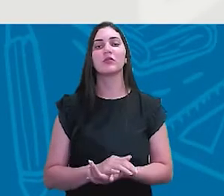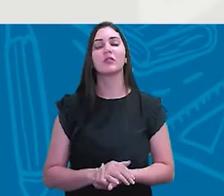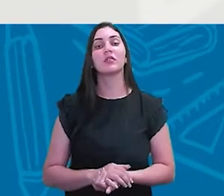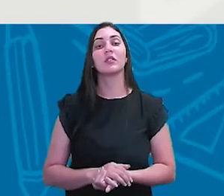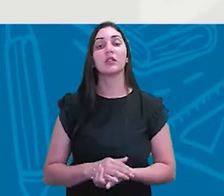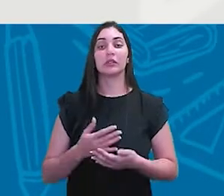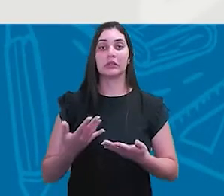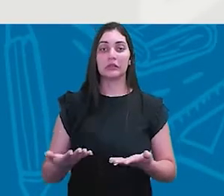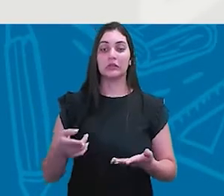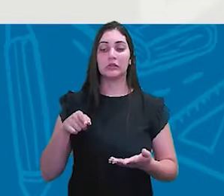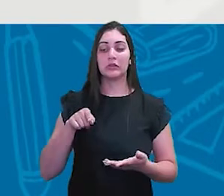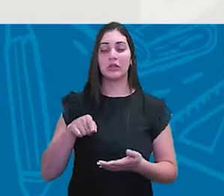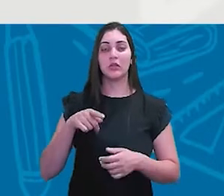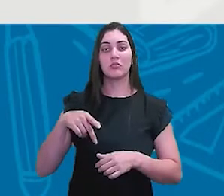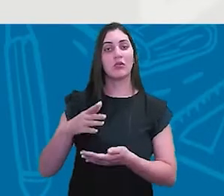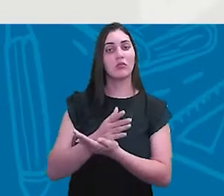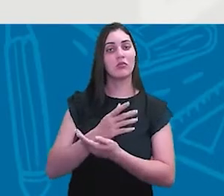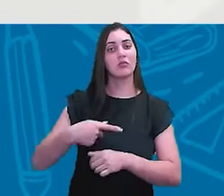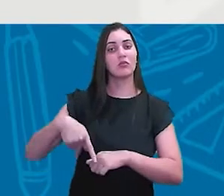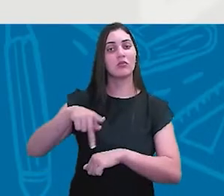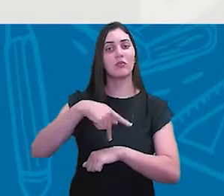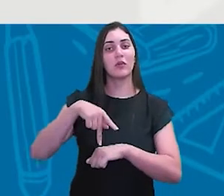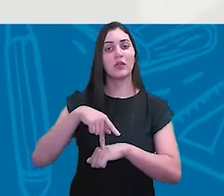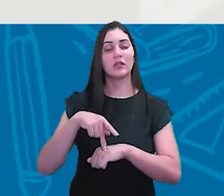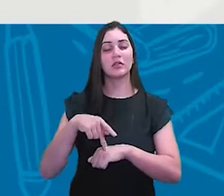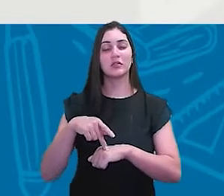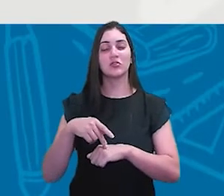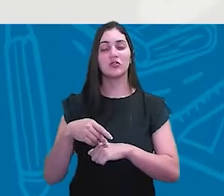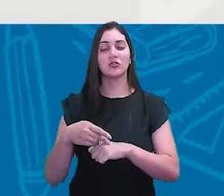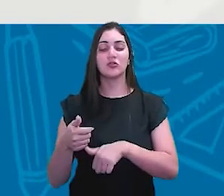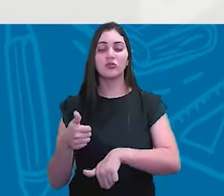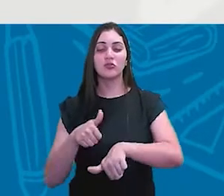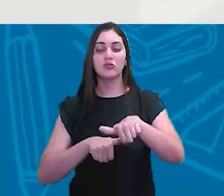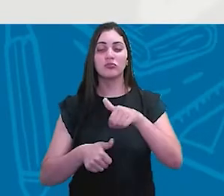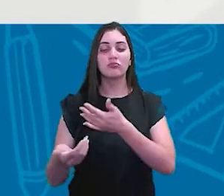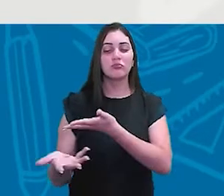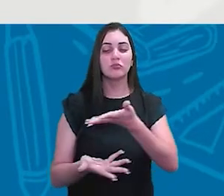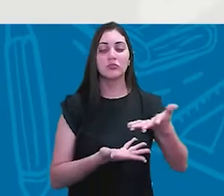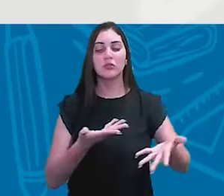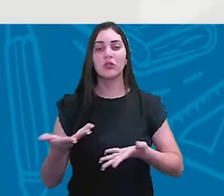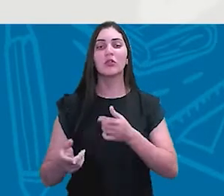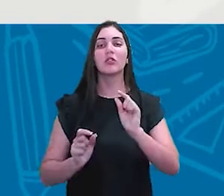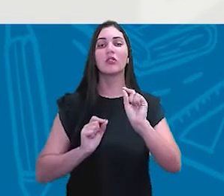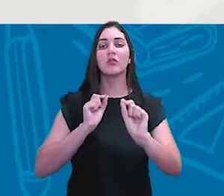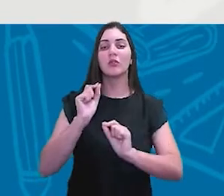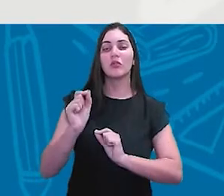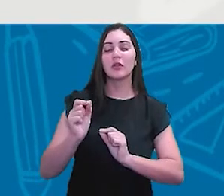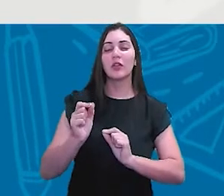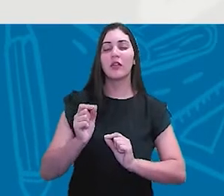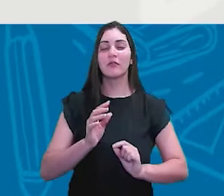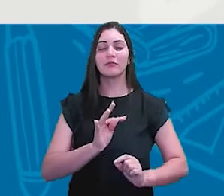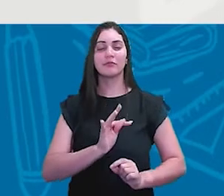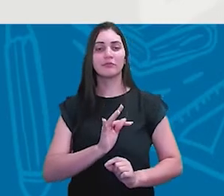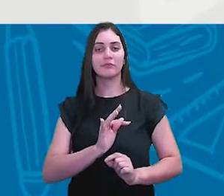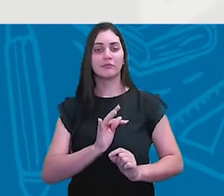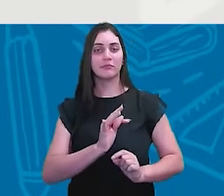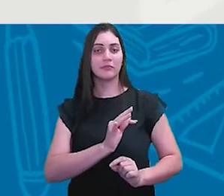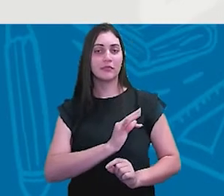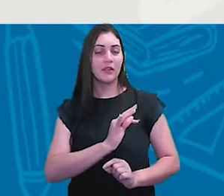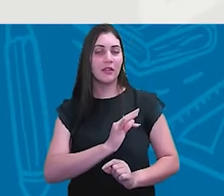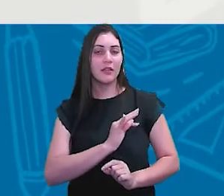muitas vezes esses países fornecem crédito, fornecem questões técnicas,